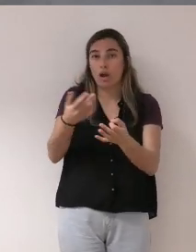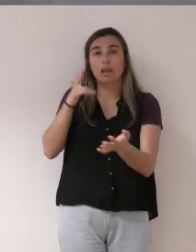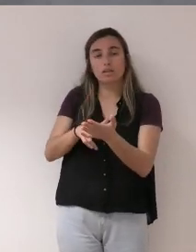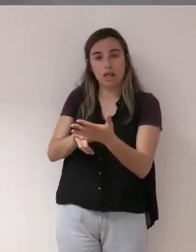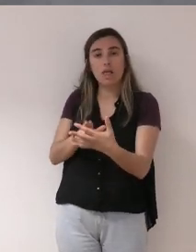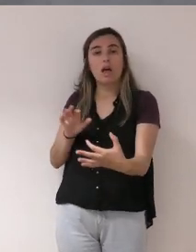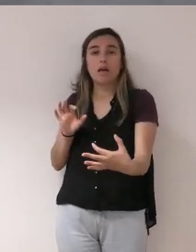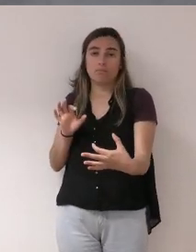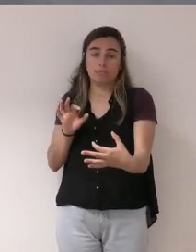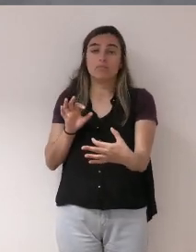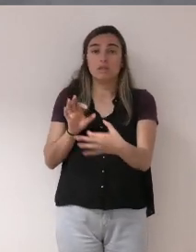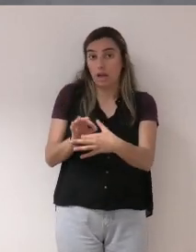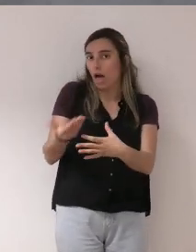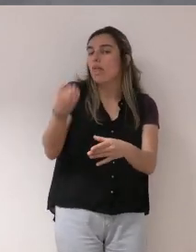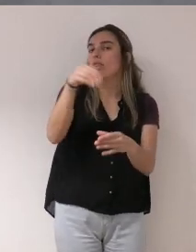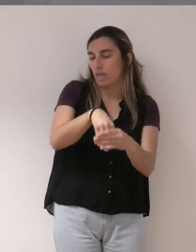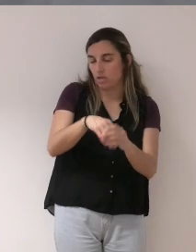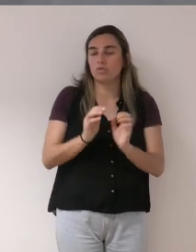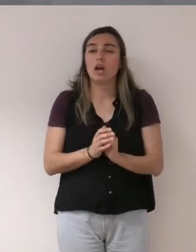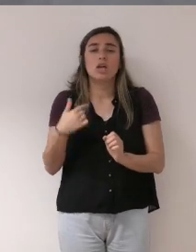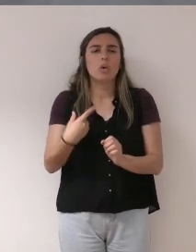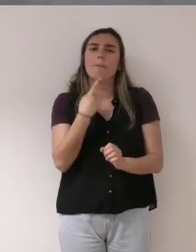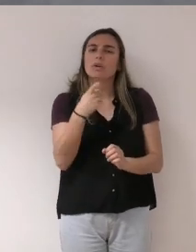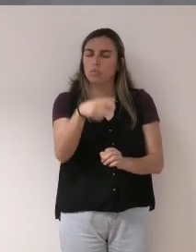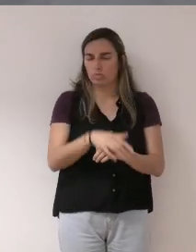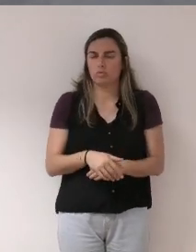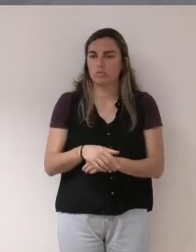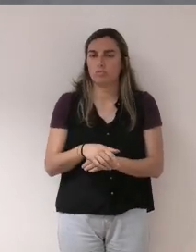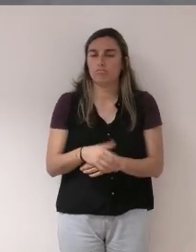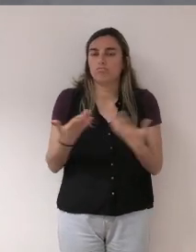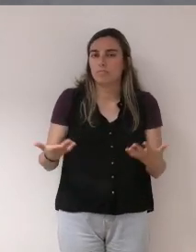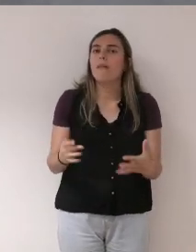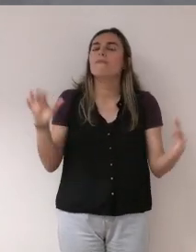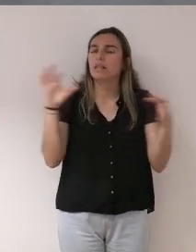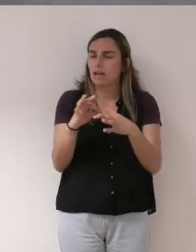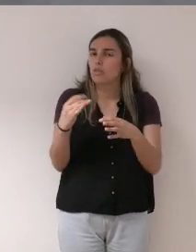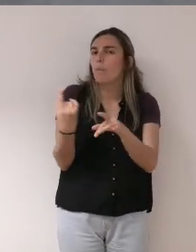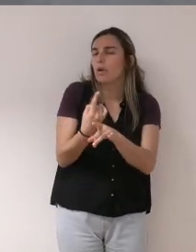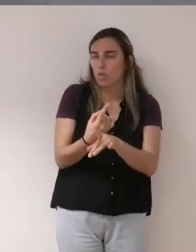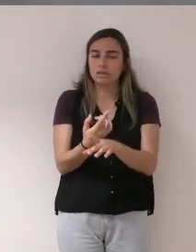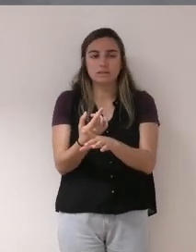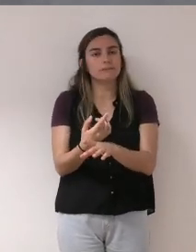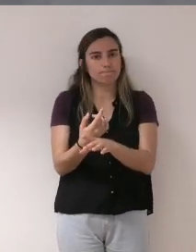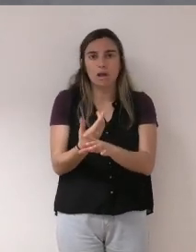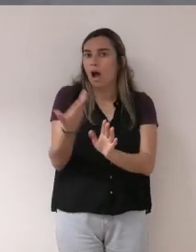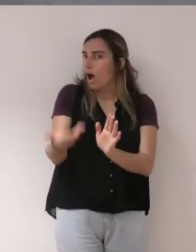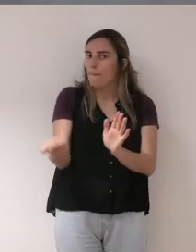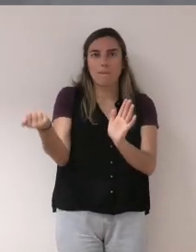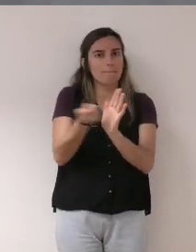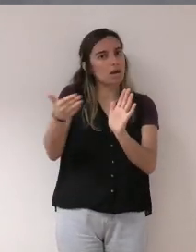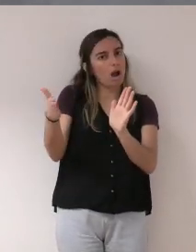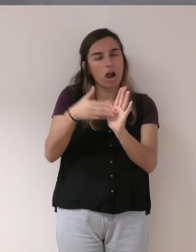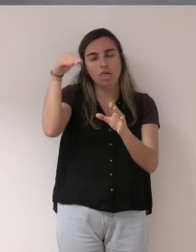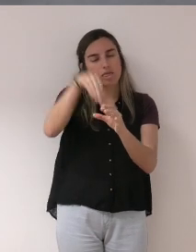verosímil, mesmo a mais inverosímil. A minha pergunta era, tem a ver com uma coisa muito flagrante nos seus livros, que